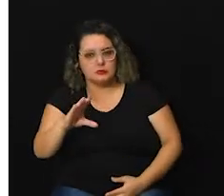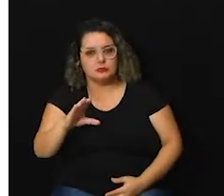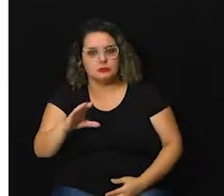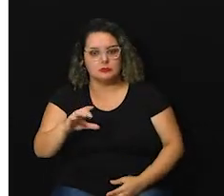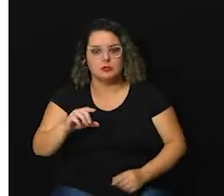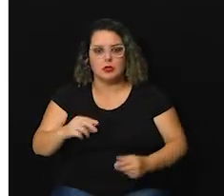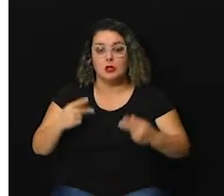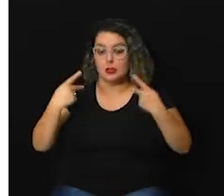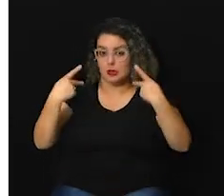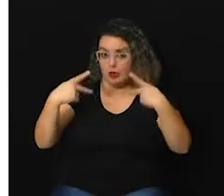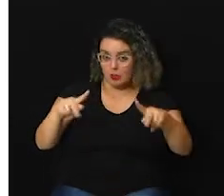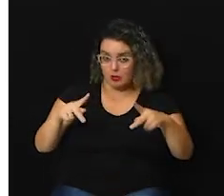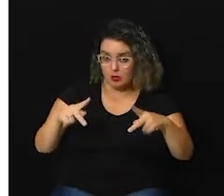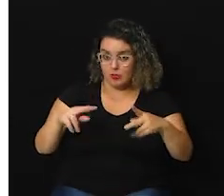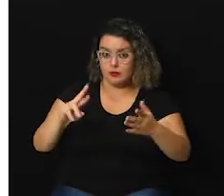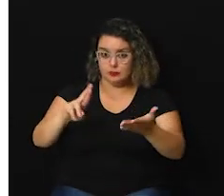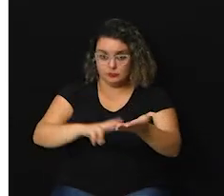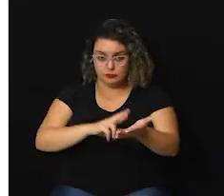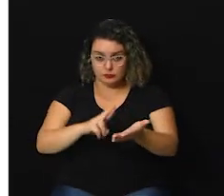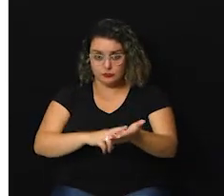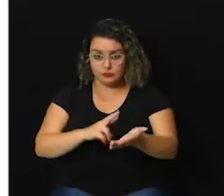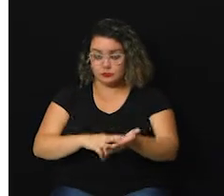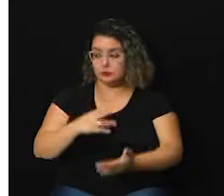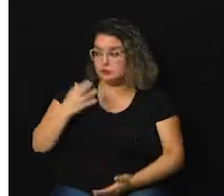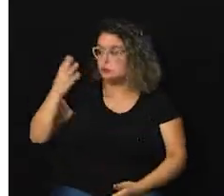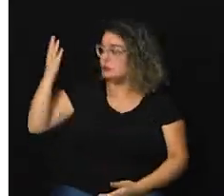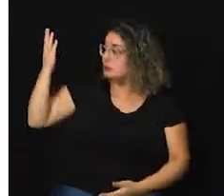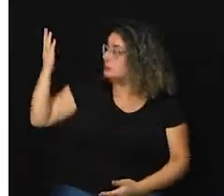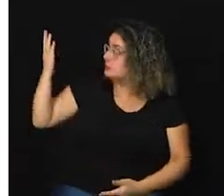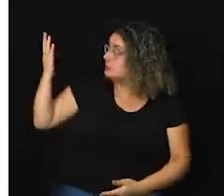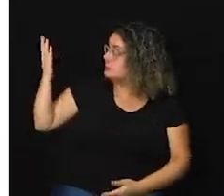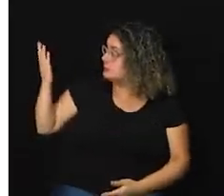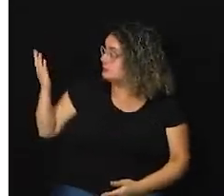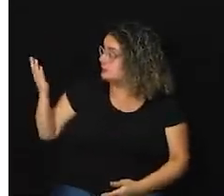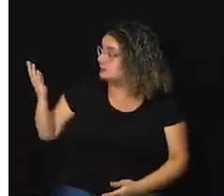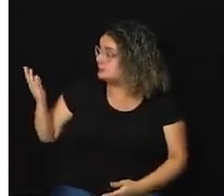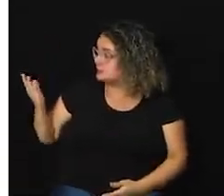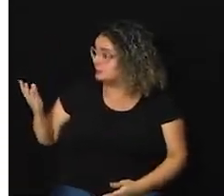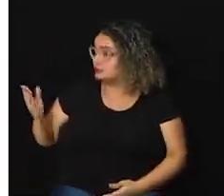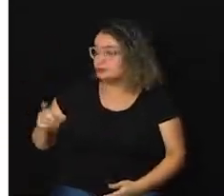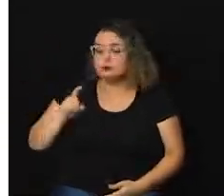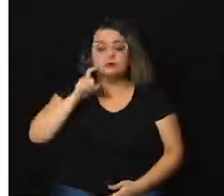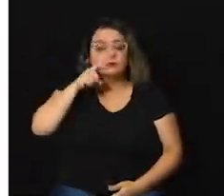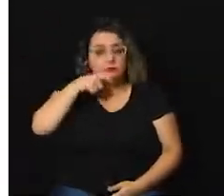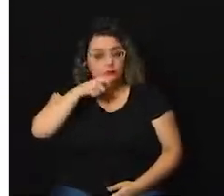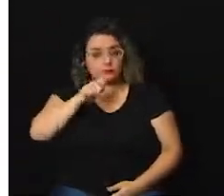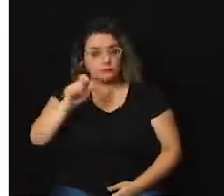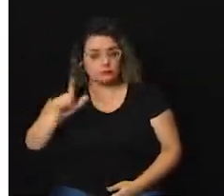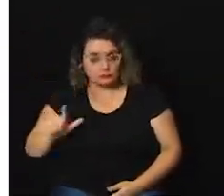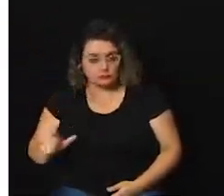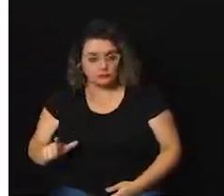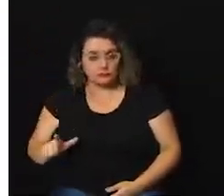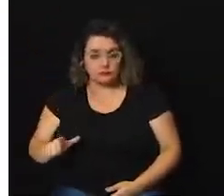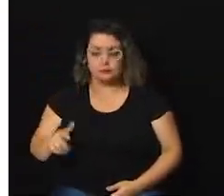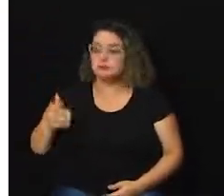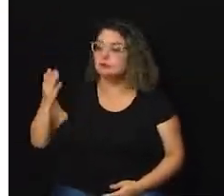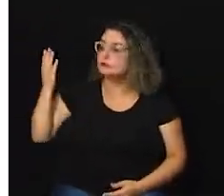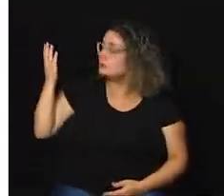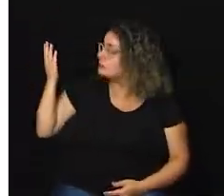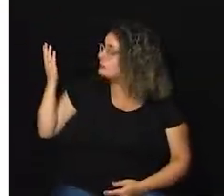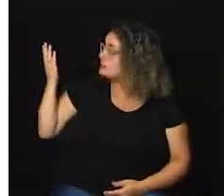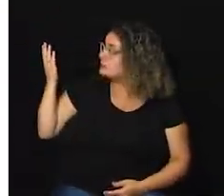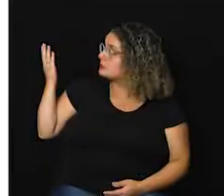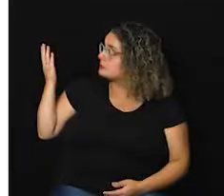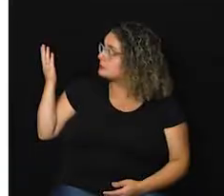link diretamente na revista da Nature, se der o organofosforado ou arara azul, que em inglês é Hyacinth